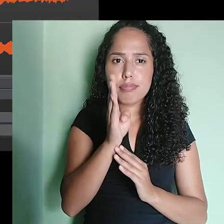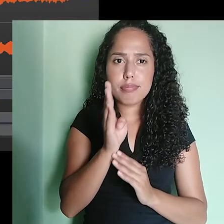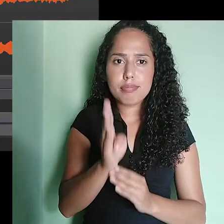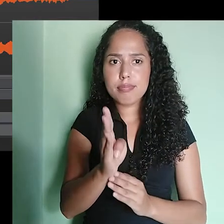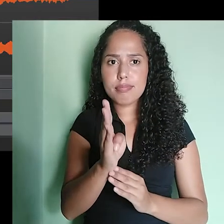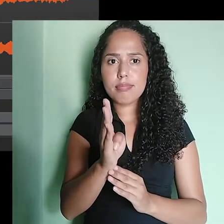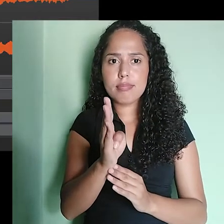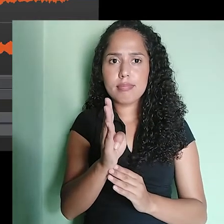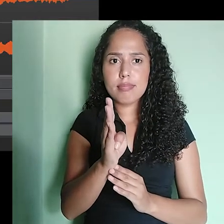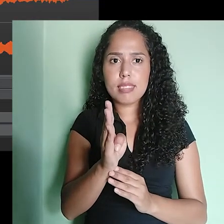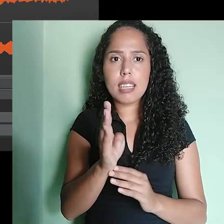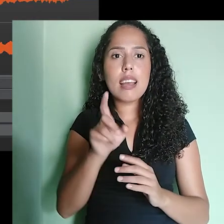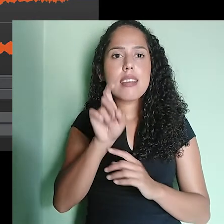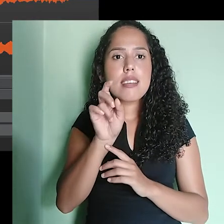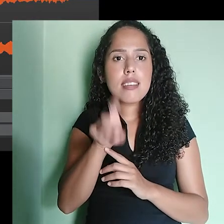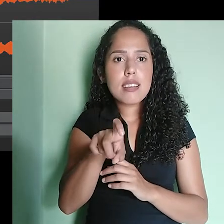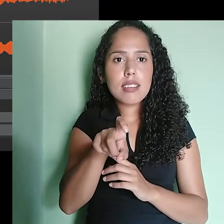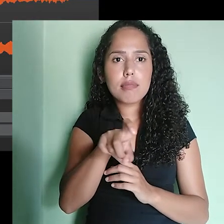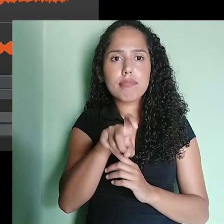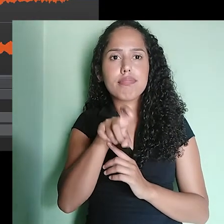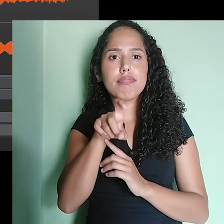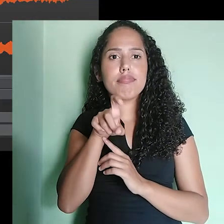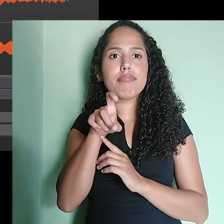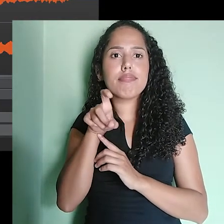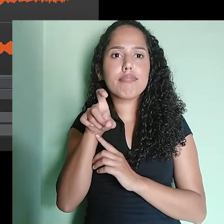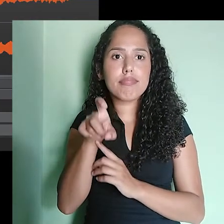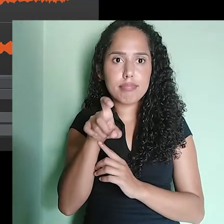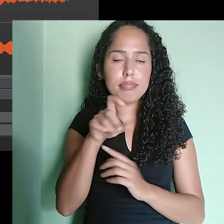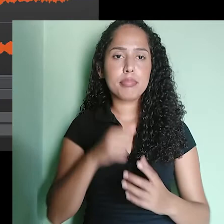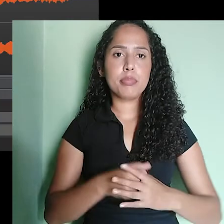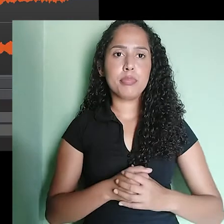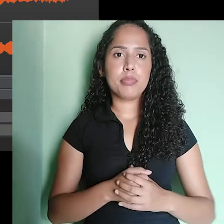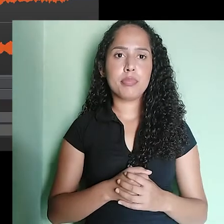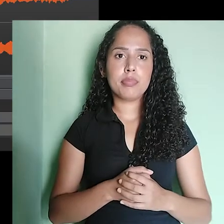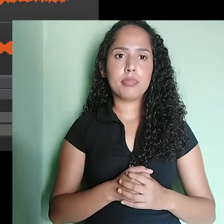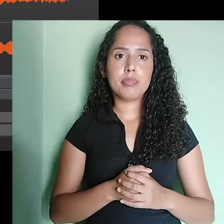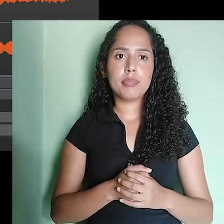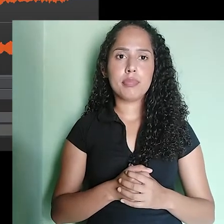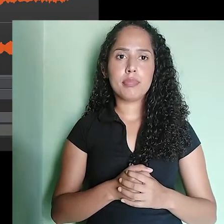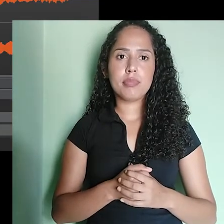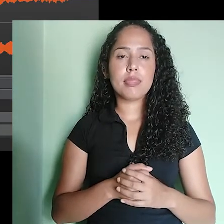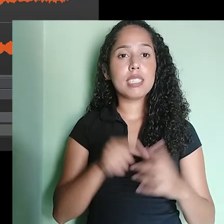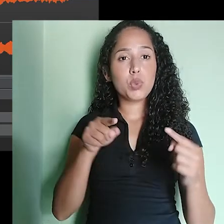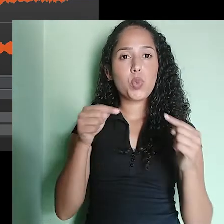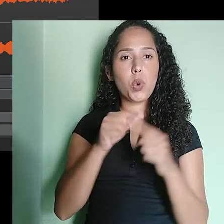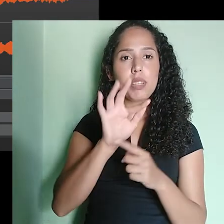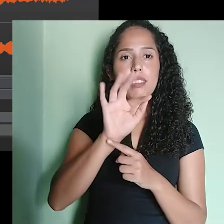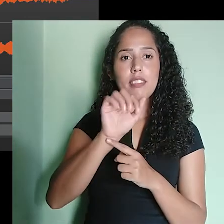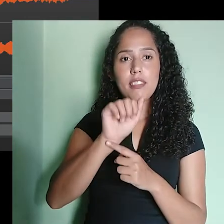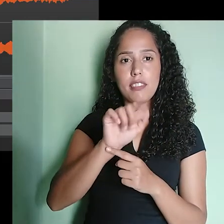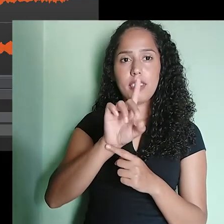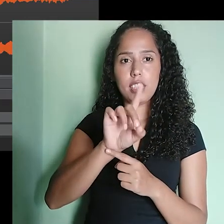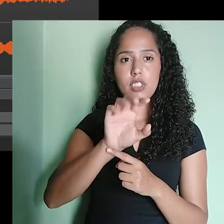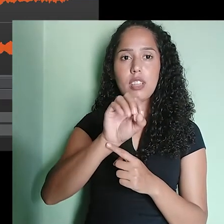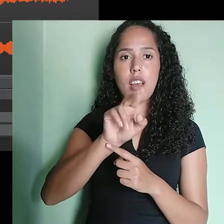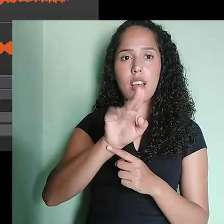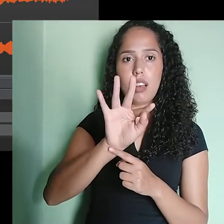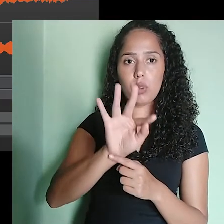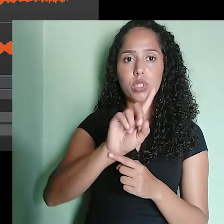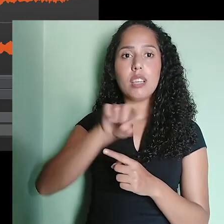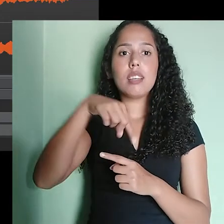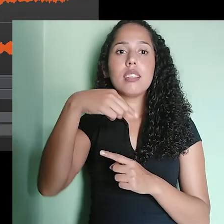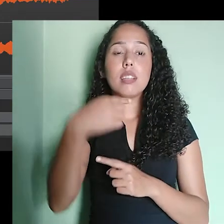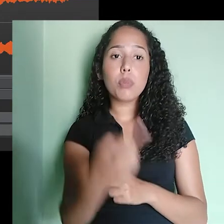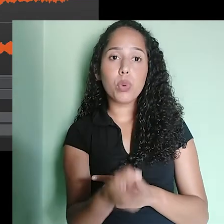cima. Clica, segura e arrasta. Você fez um fade out. E no início da outra frase, você vai